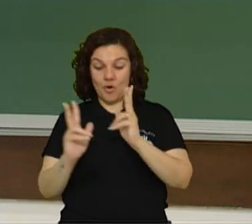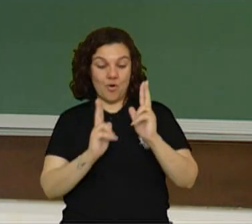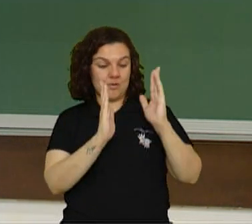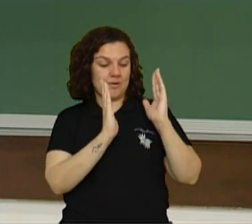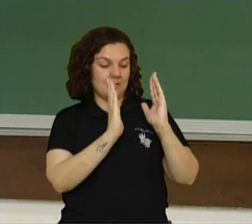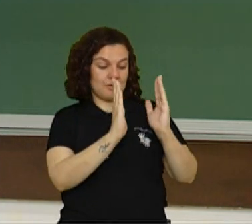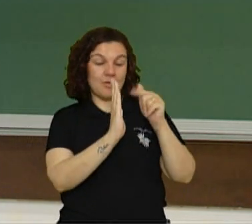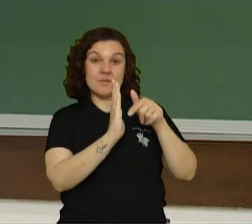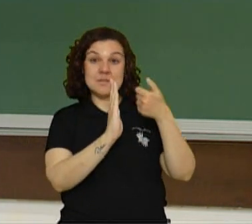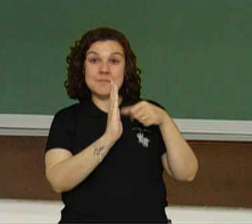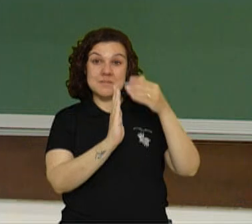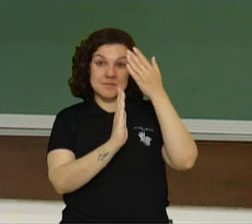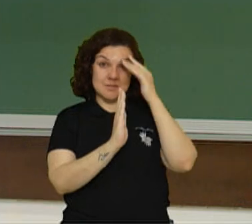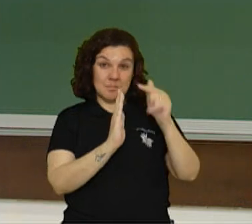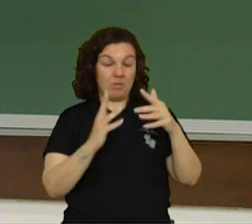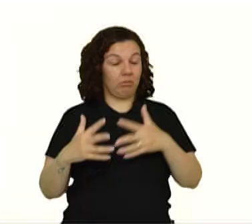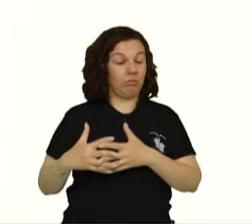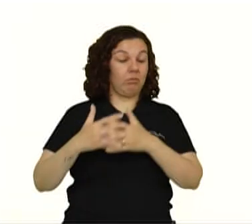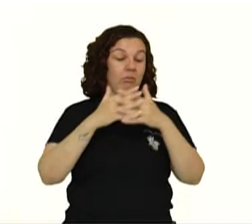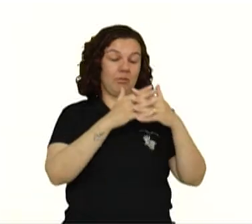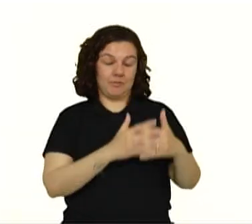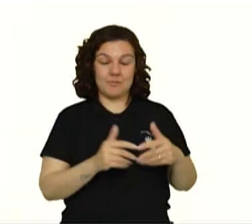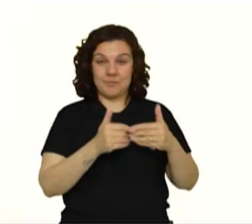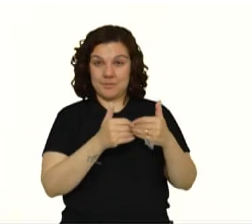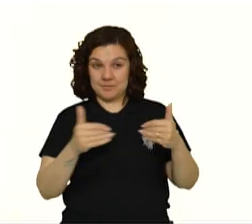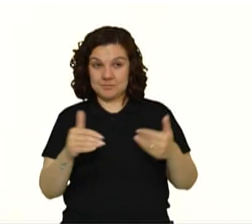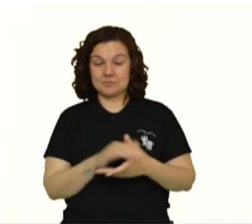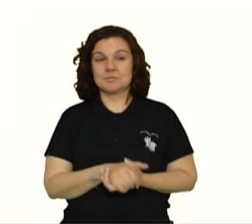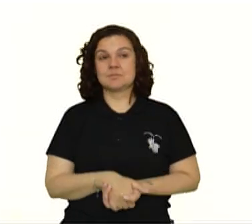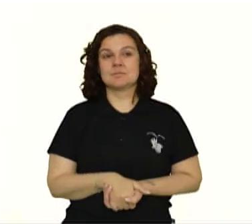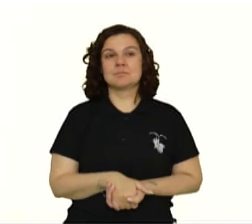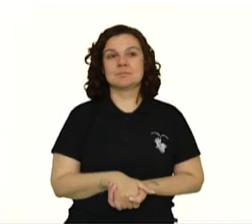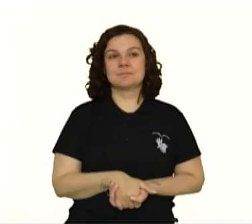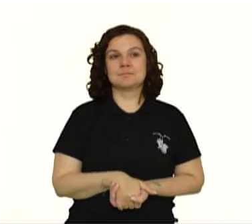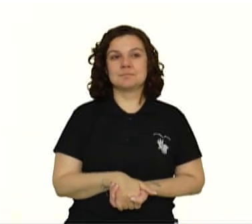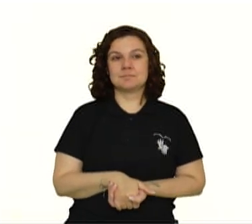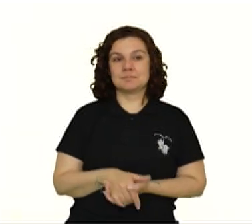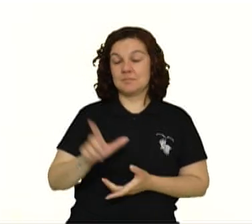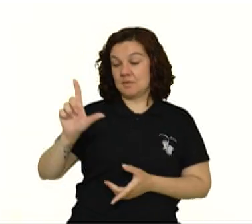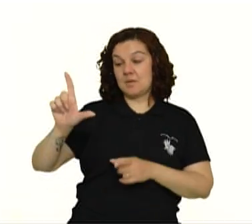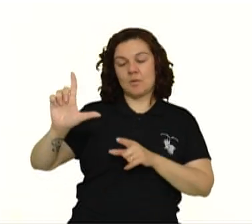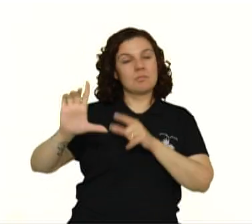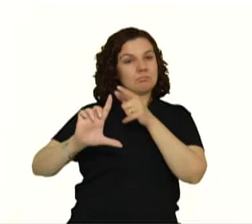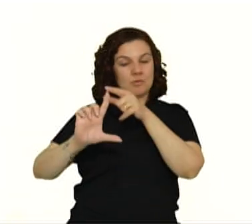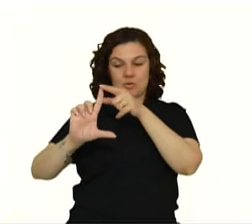você precisa saber e não confundir com o resto das informações da figura. A medida X,